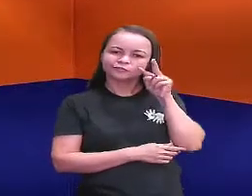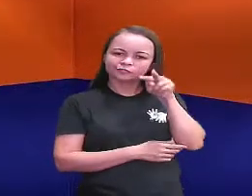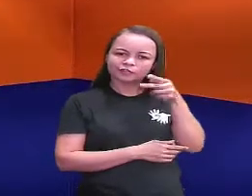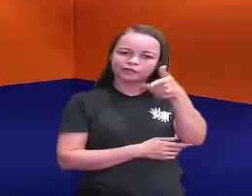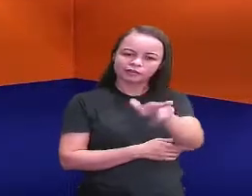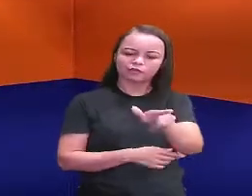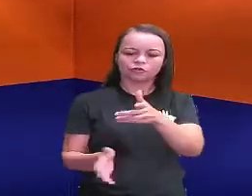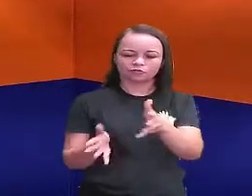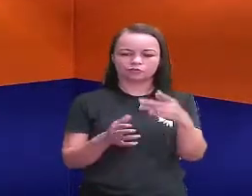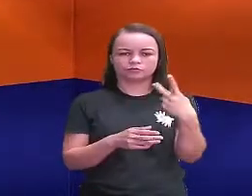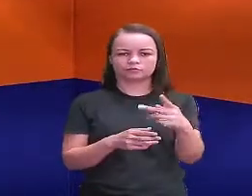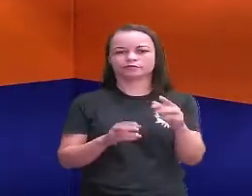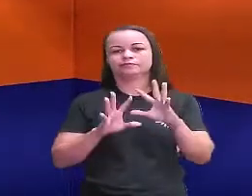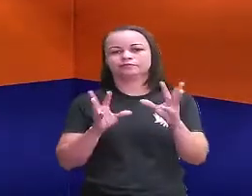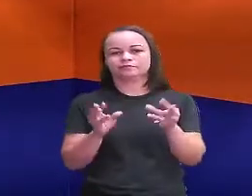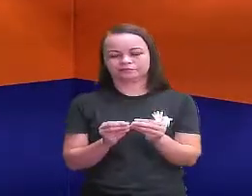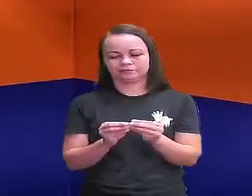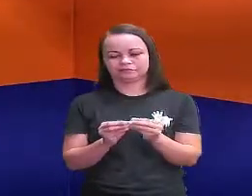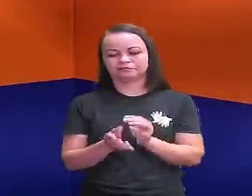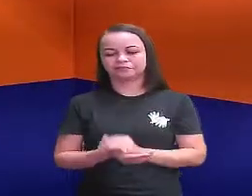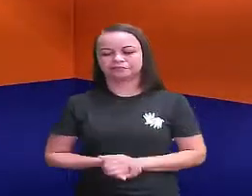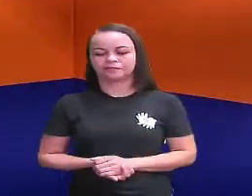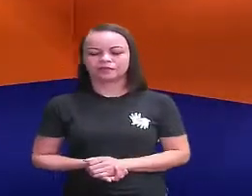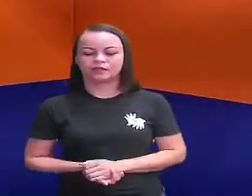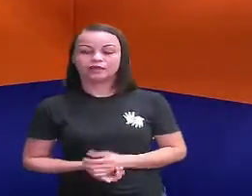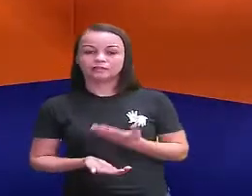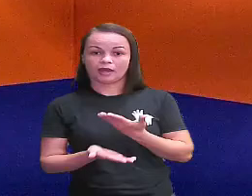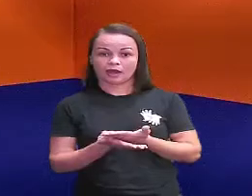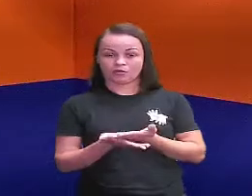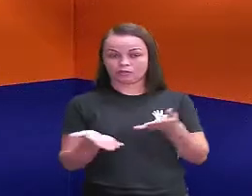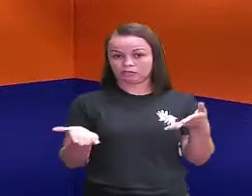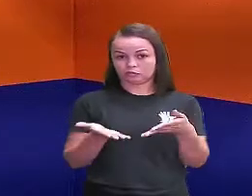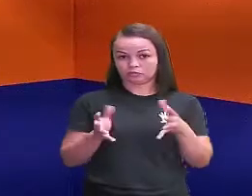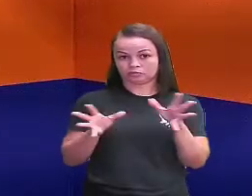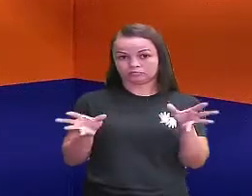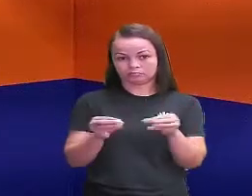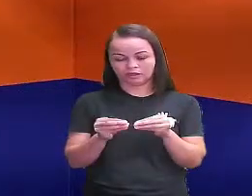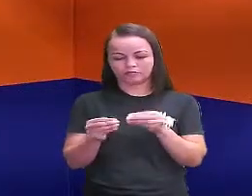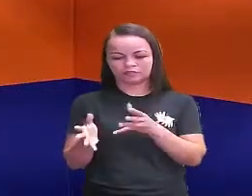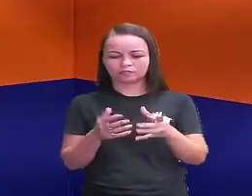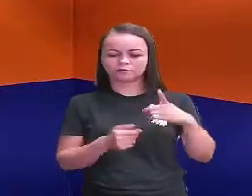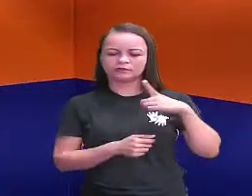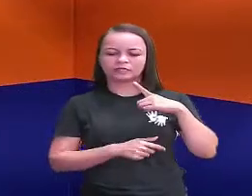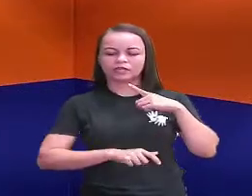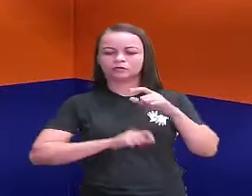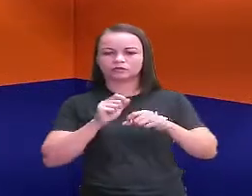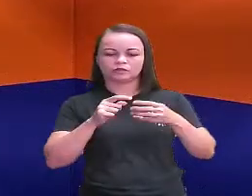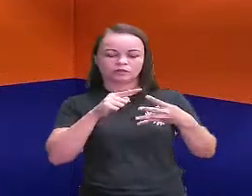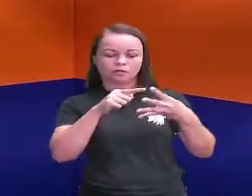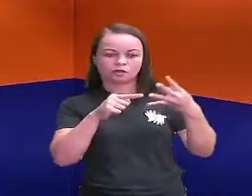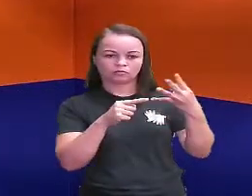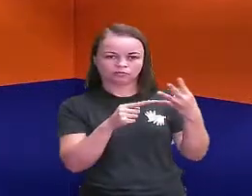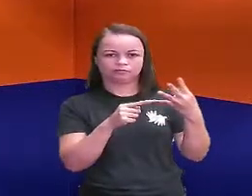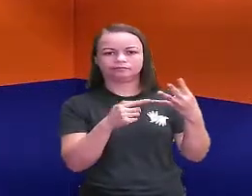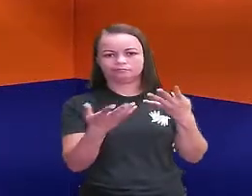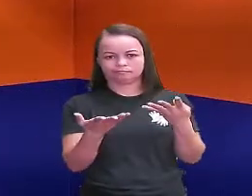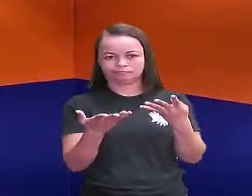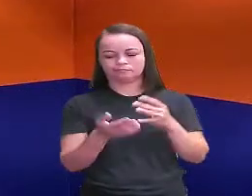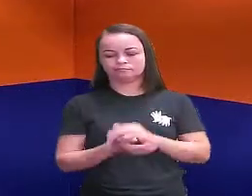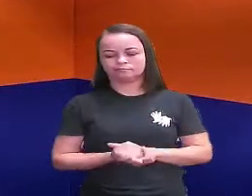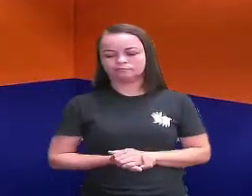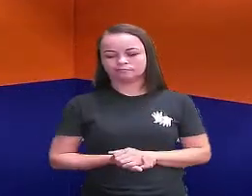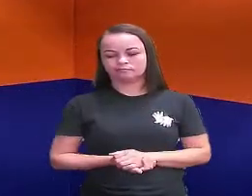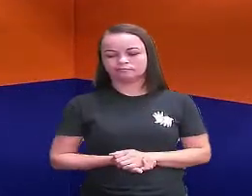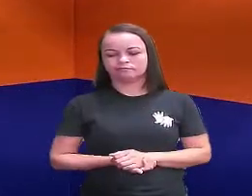nessa revisão, tá bom? Então, na nossa aula de hoje, da revisão, a gente vai ter aí 4 assuntos, tá bom?